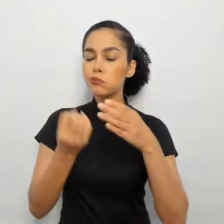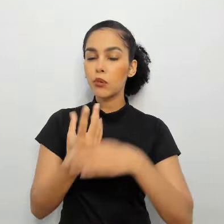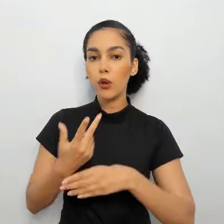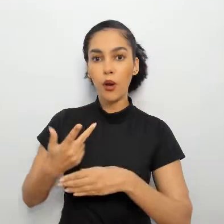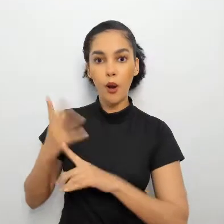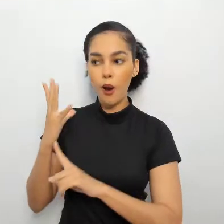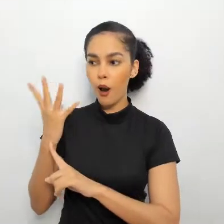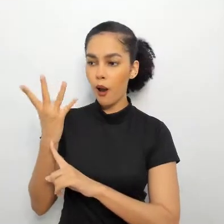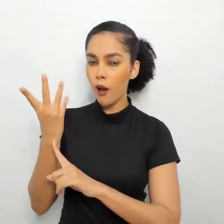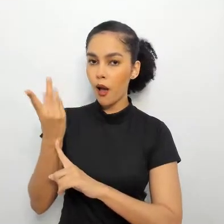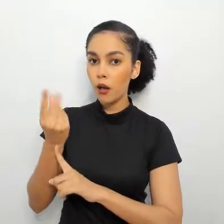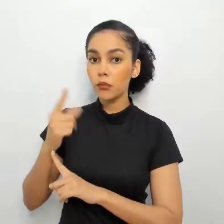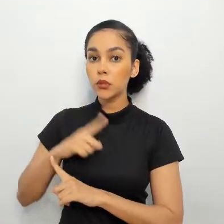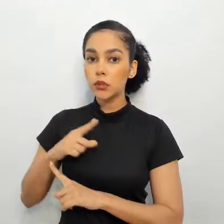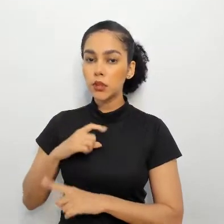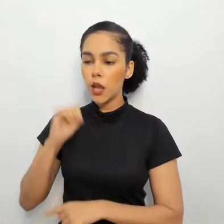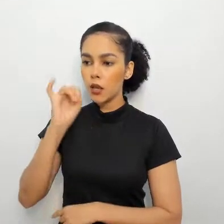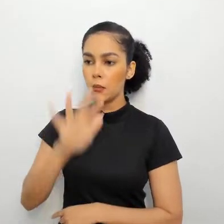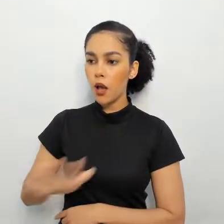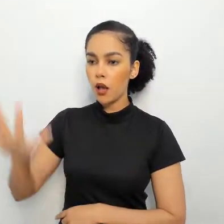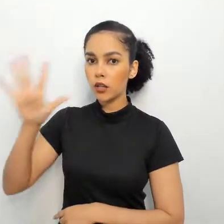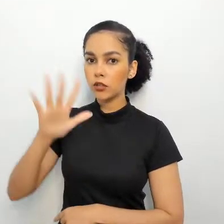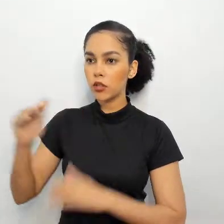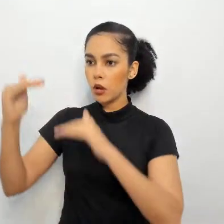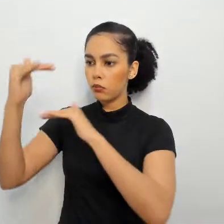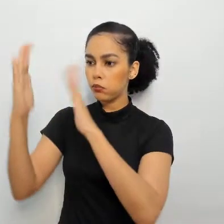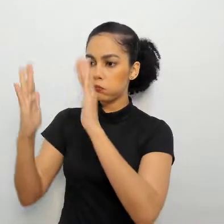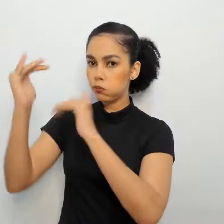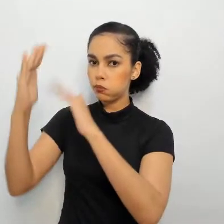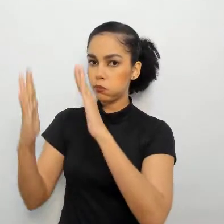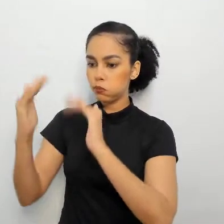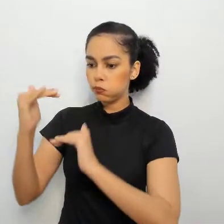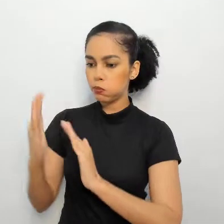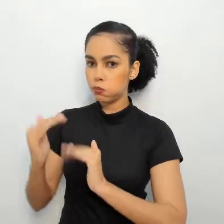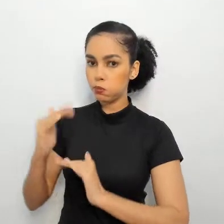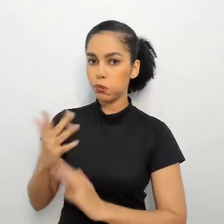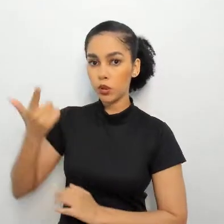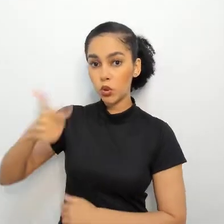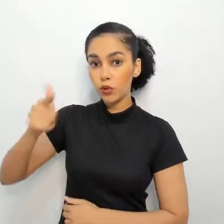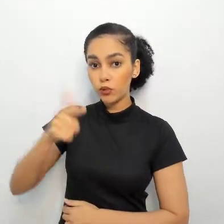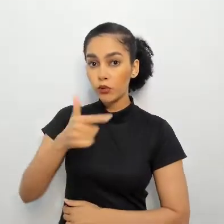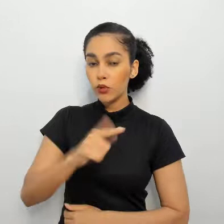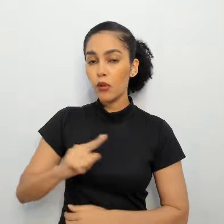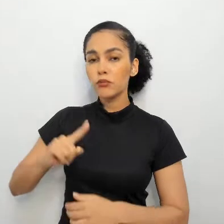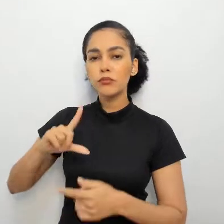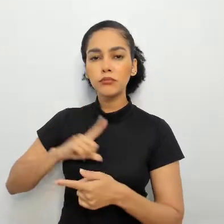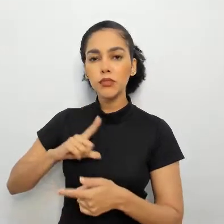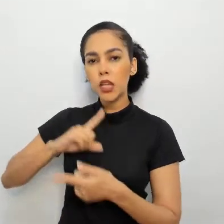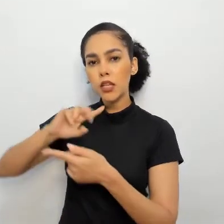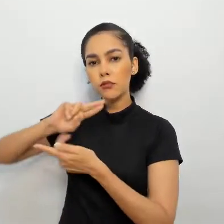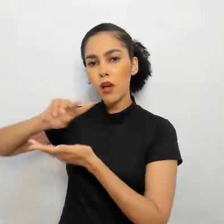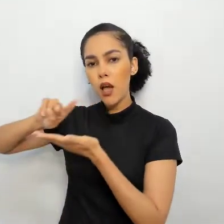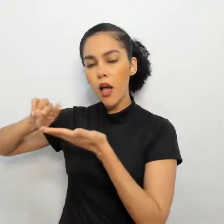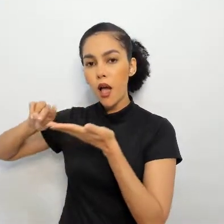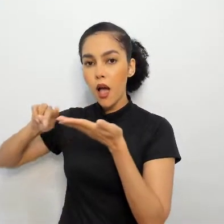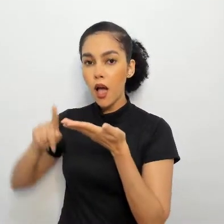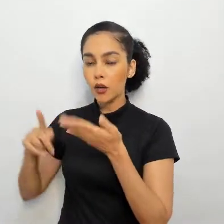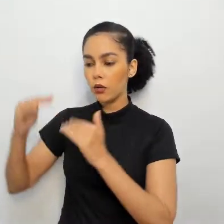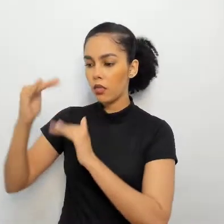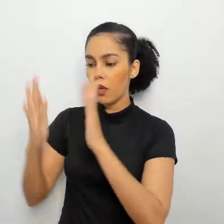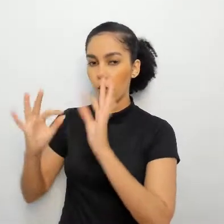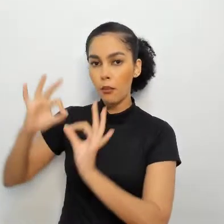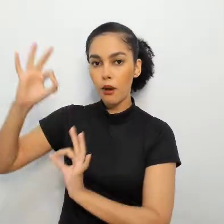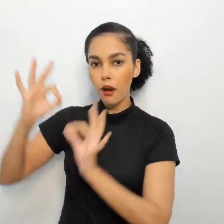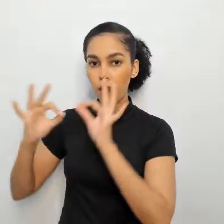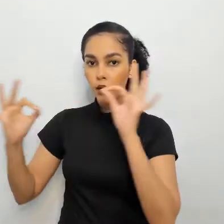belíssimas obras nas quais as imagens se repetiam com diferentes tamanhos, induzindo ao raciocínio de repetição infinita